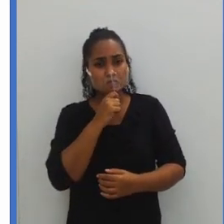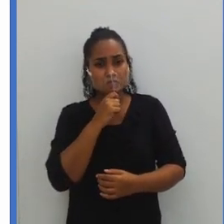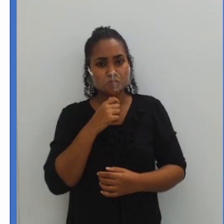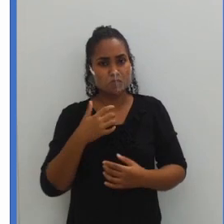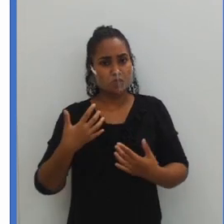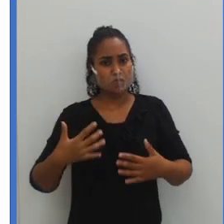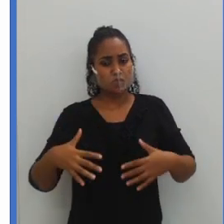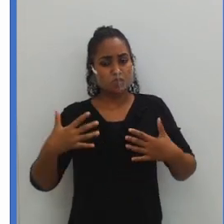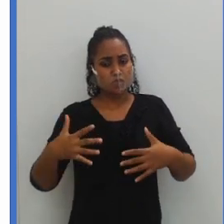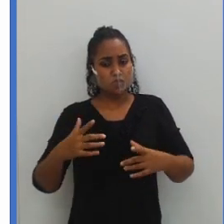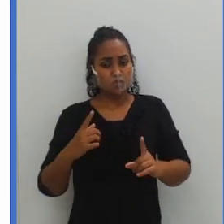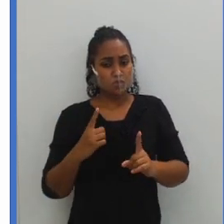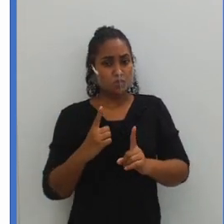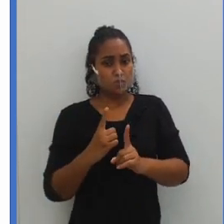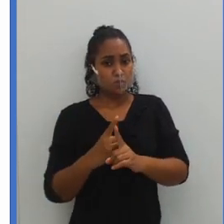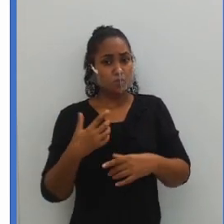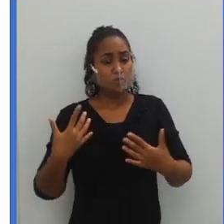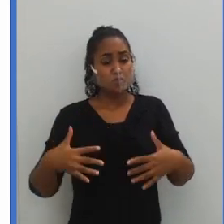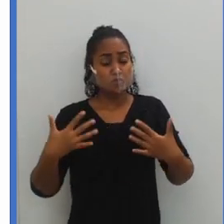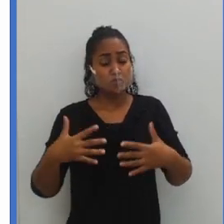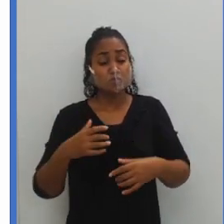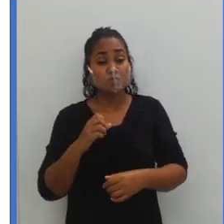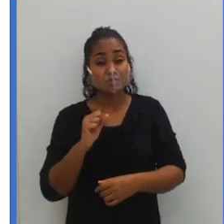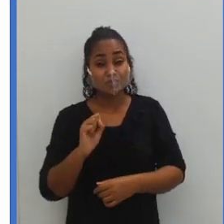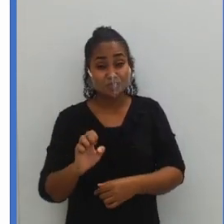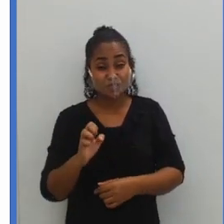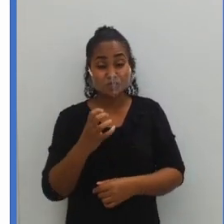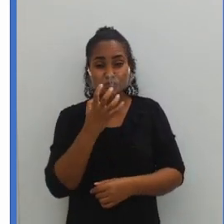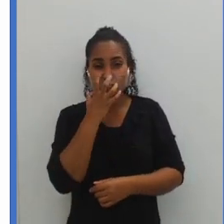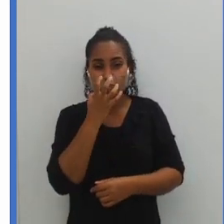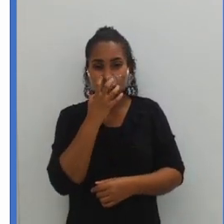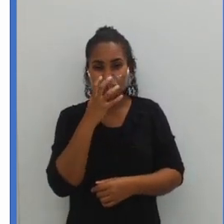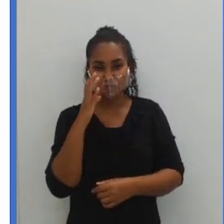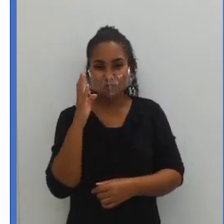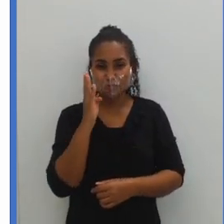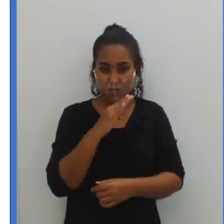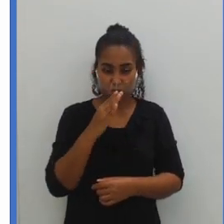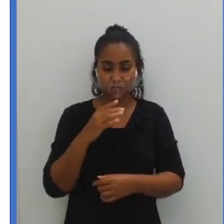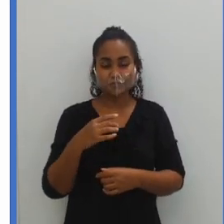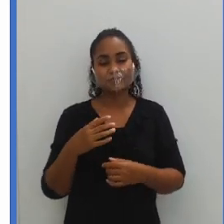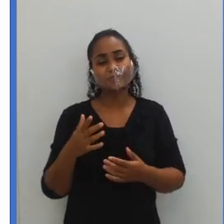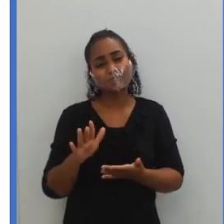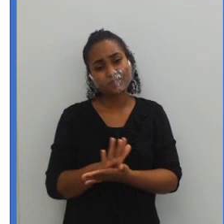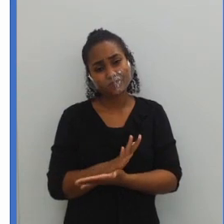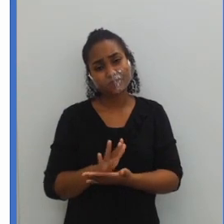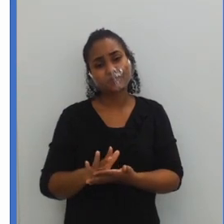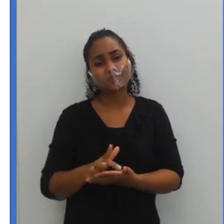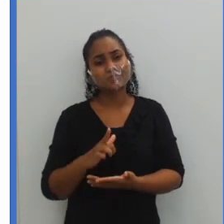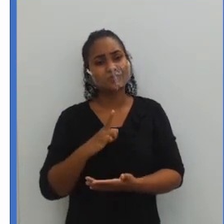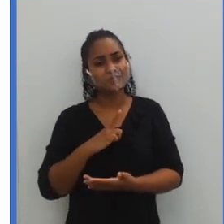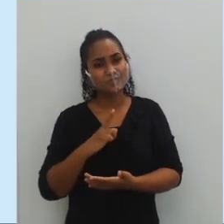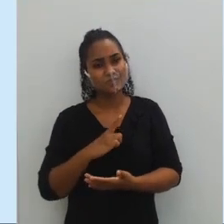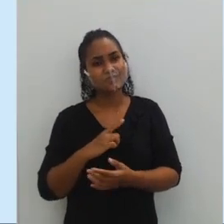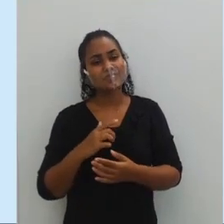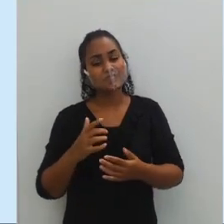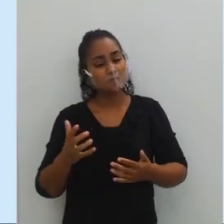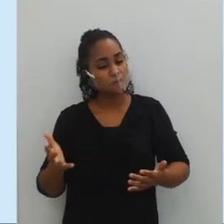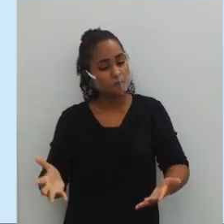até um pouquinho certo medo de chegar de repente perto se o cachorro realmente for muito agressivo, né? E tem pessoas que